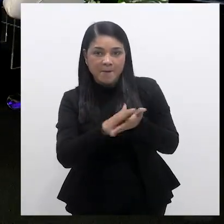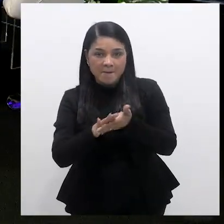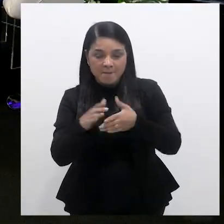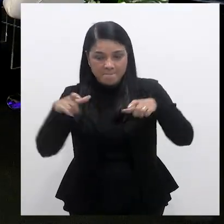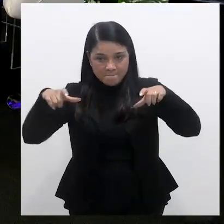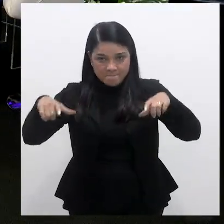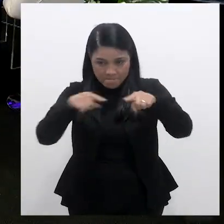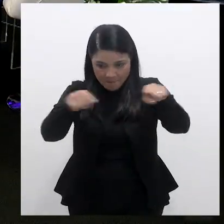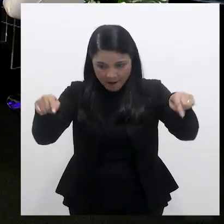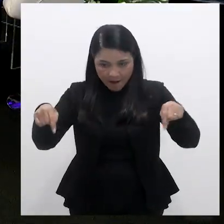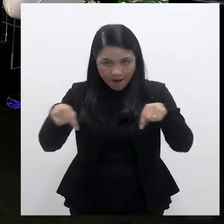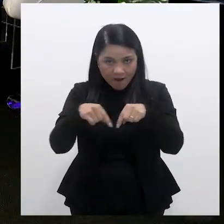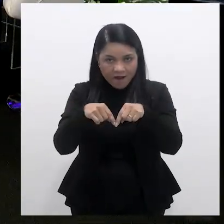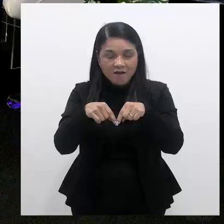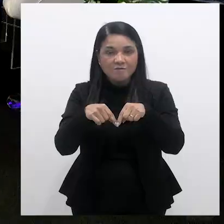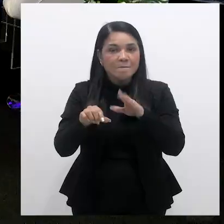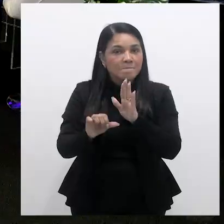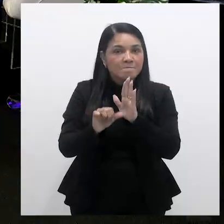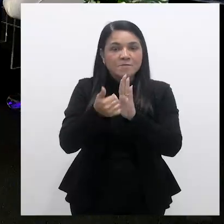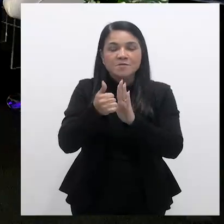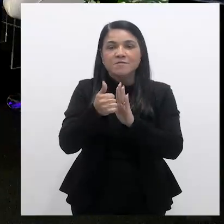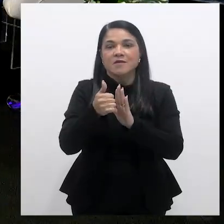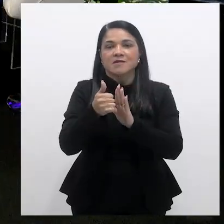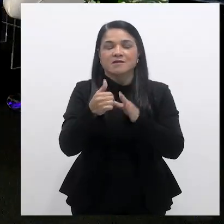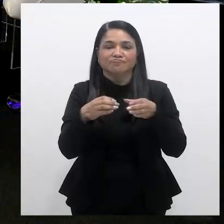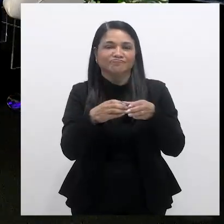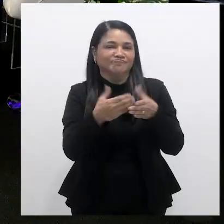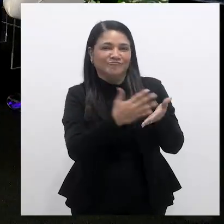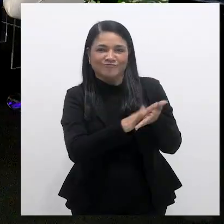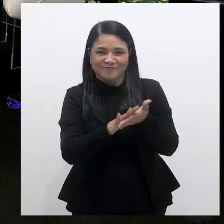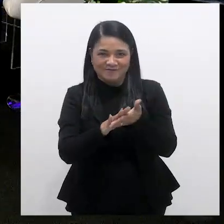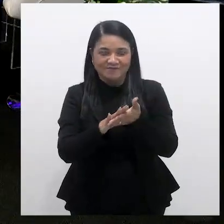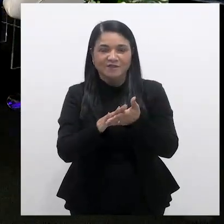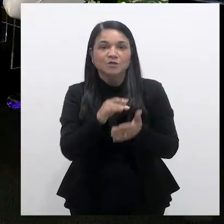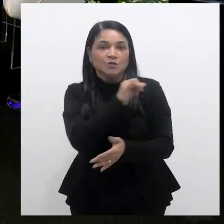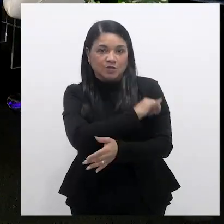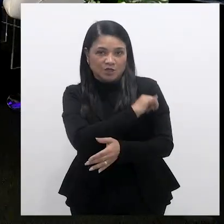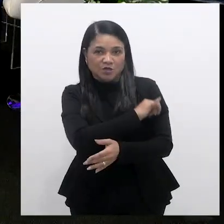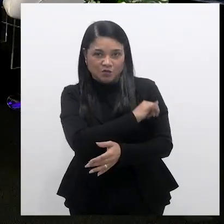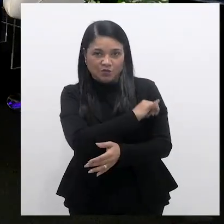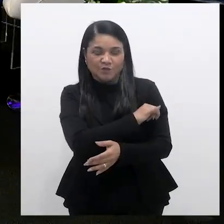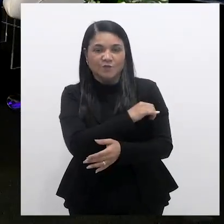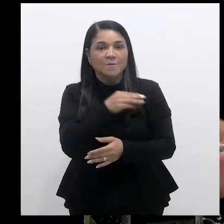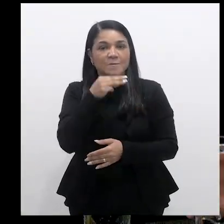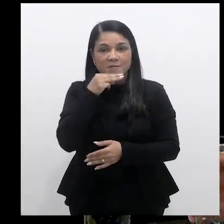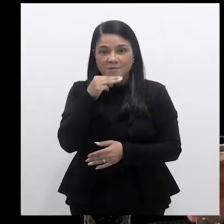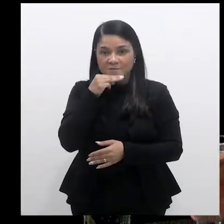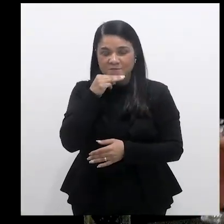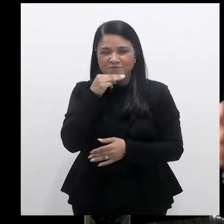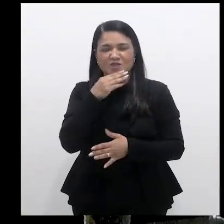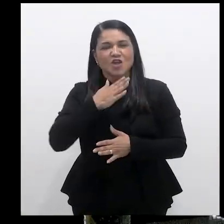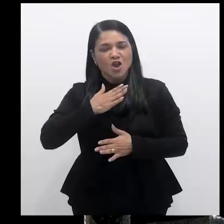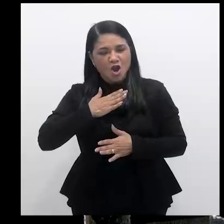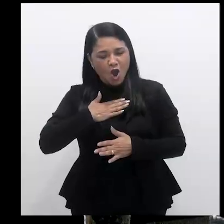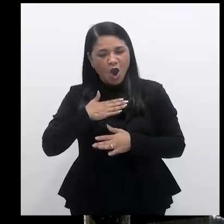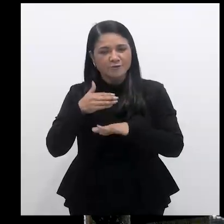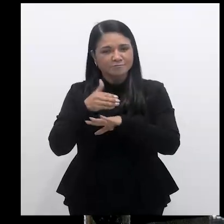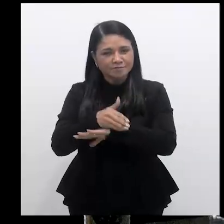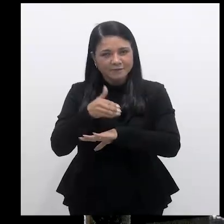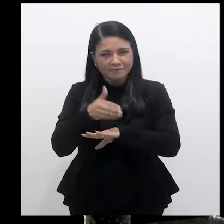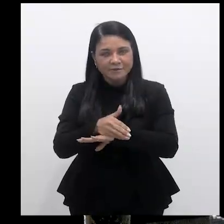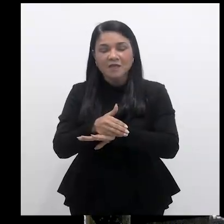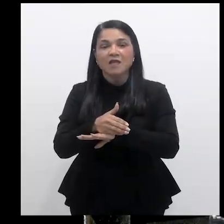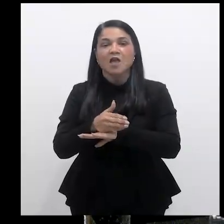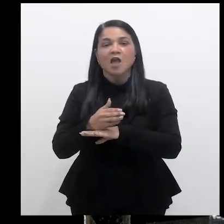das primeiras escolas, né, de samba do Rio de Janeiro. Então, a gente gosta de estar lá, a comunidade